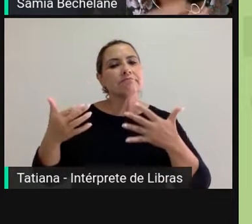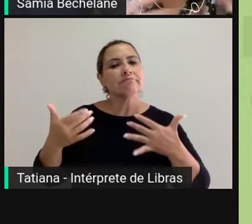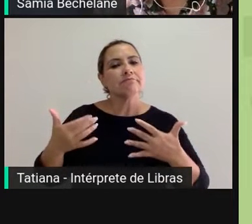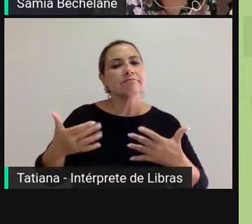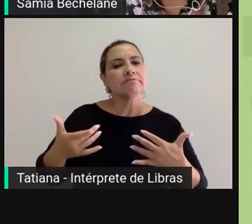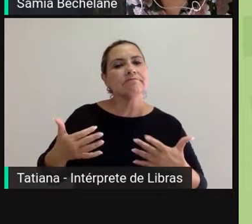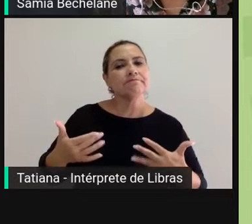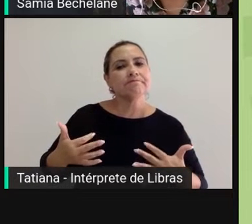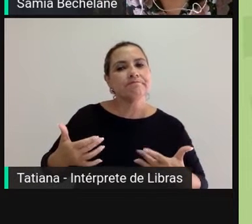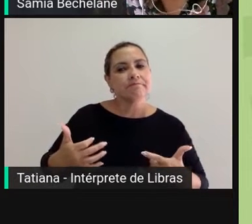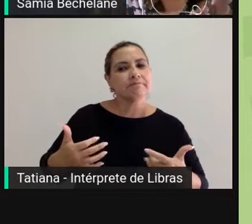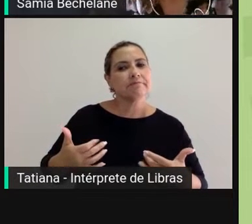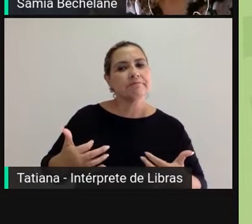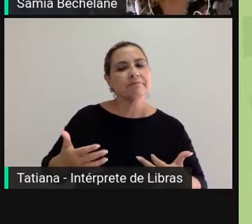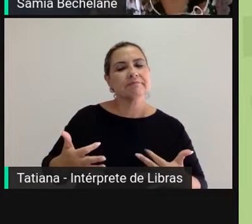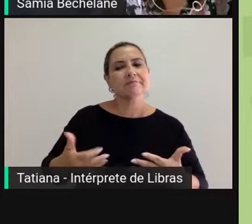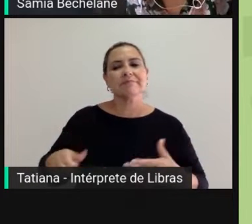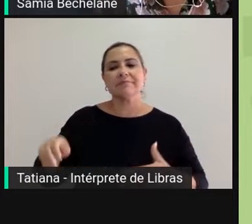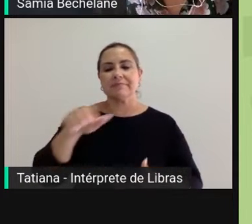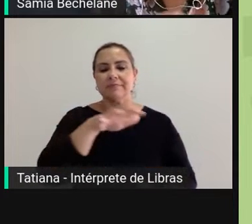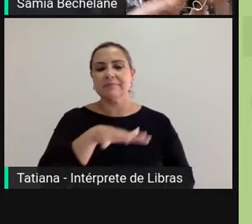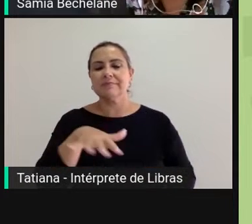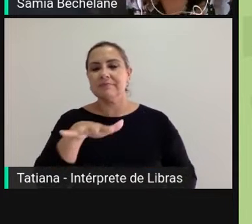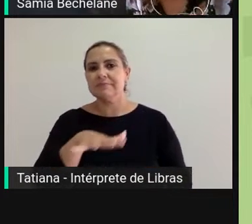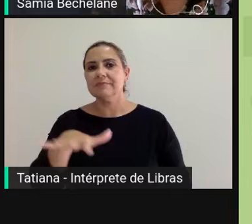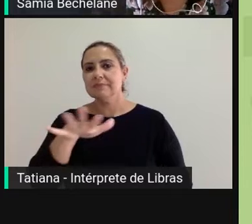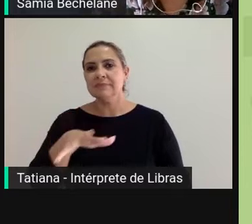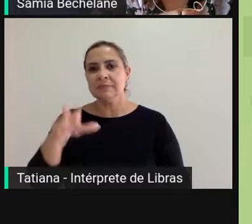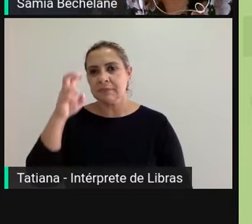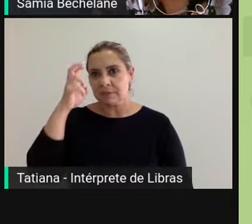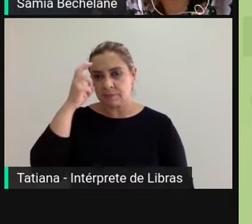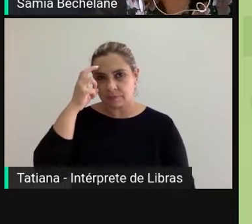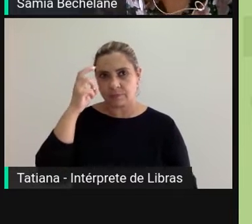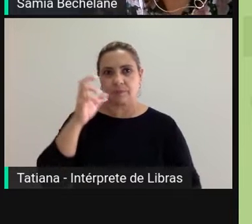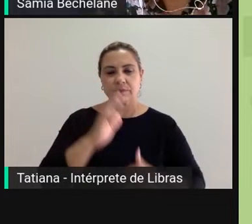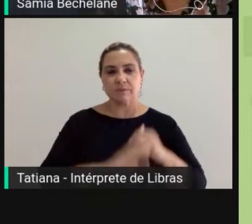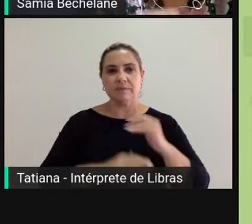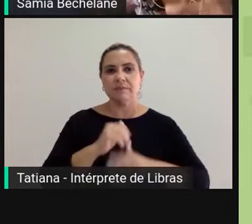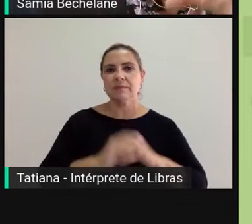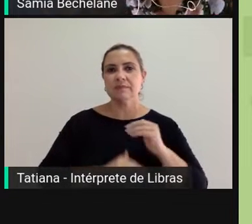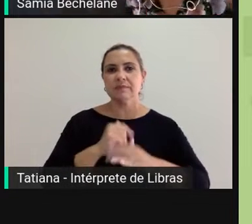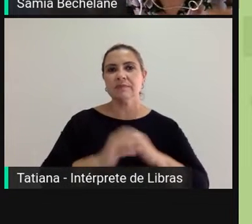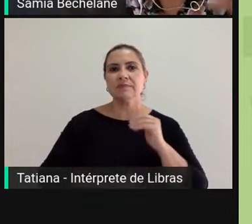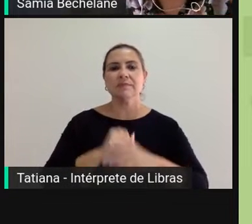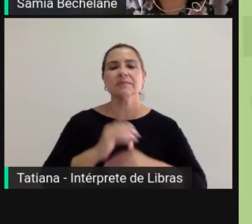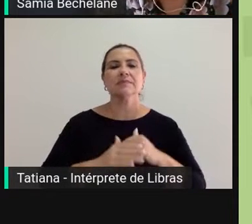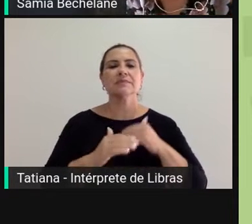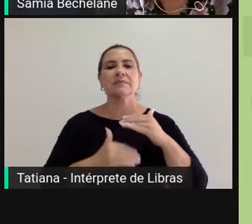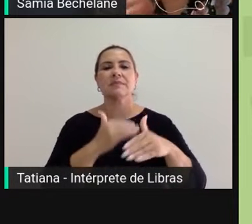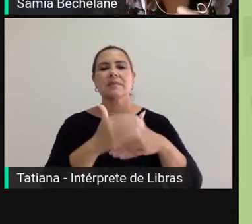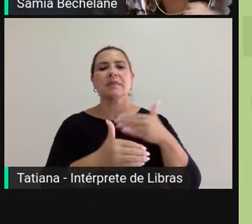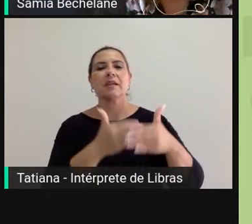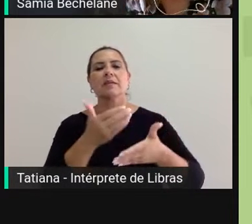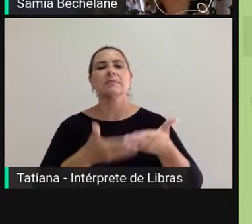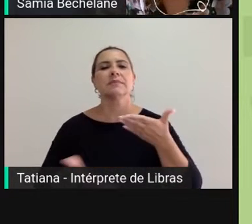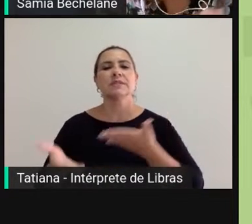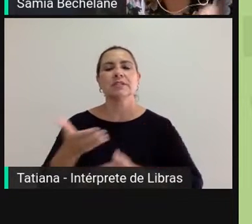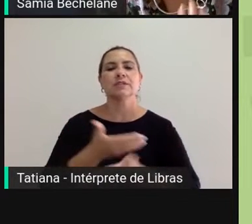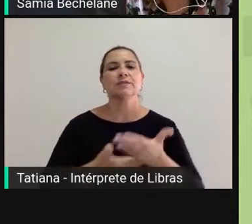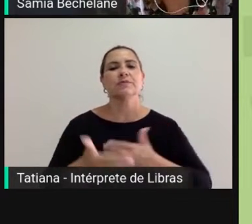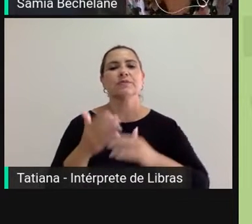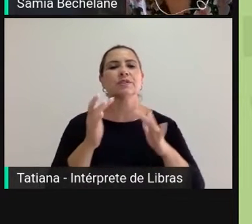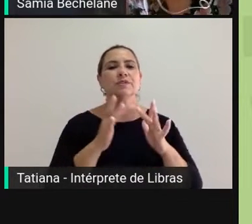um campo cultural, né? De práticas, de processos, né? Entender as relações e as redes